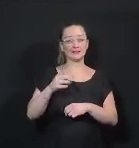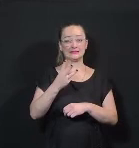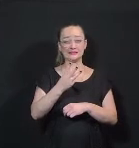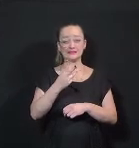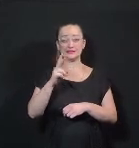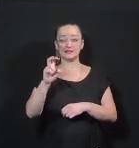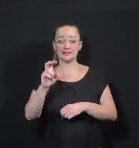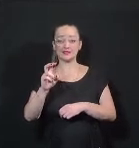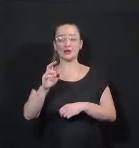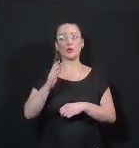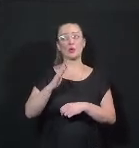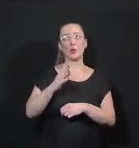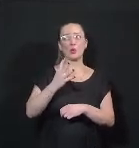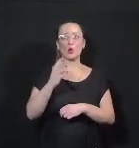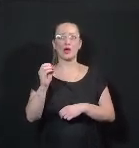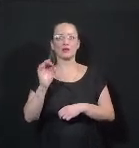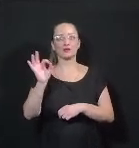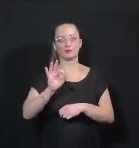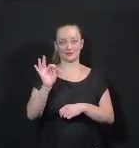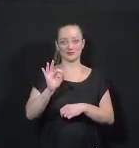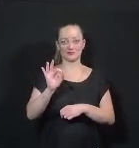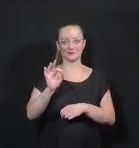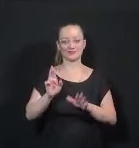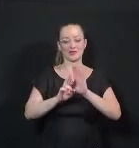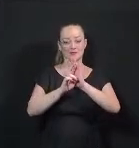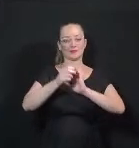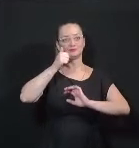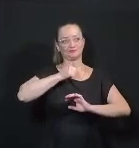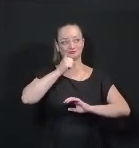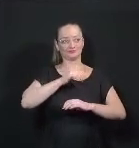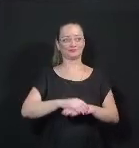35, 40%. Finalizando,